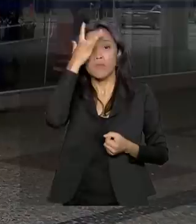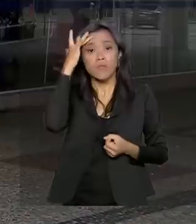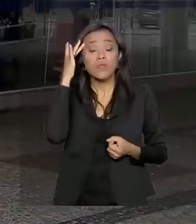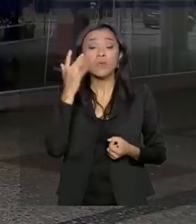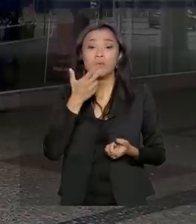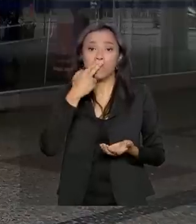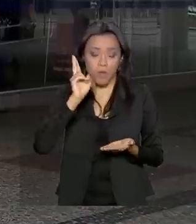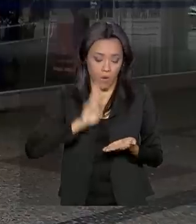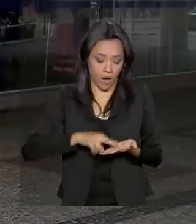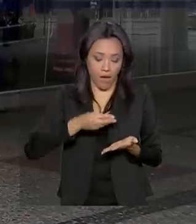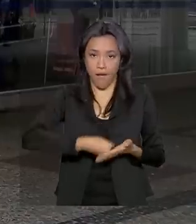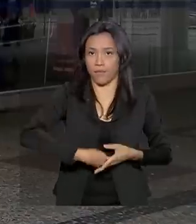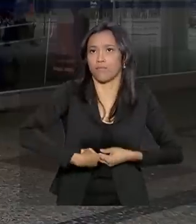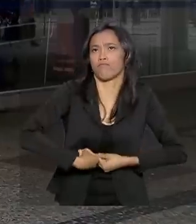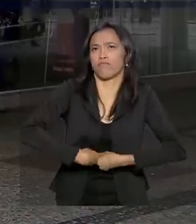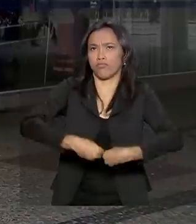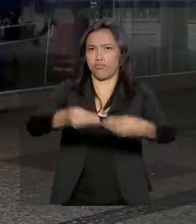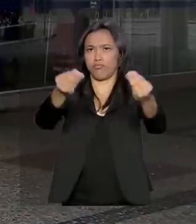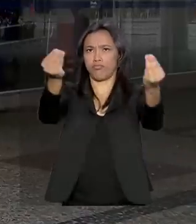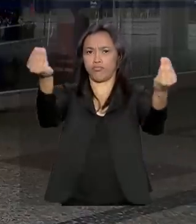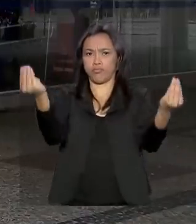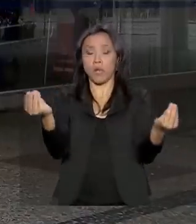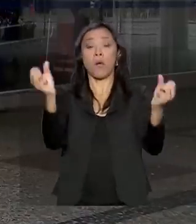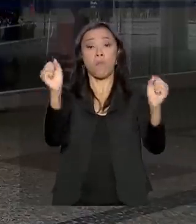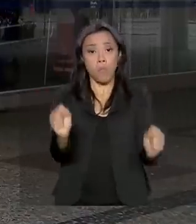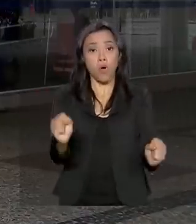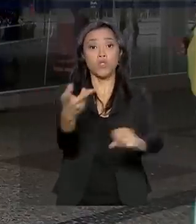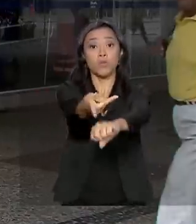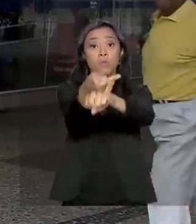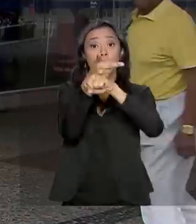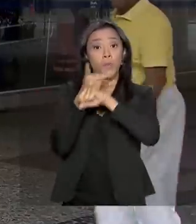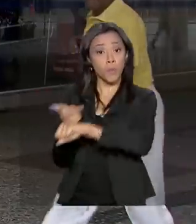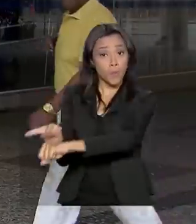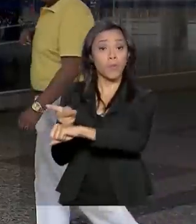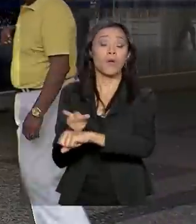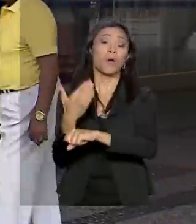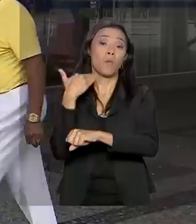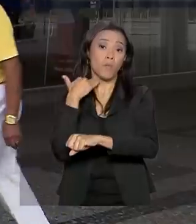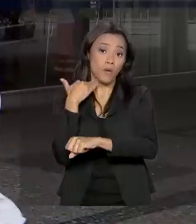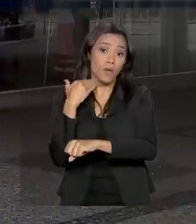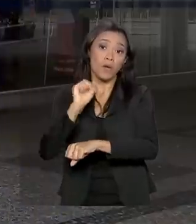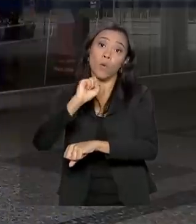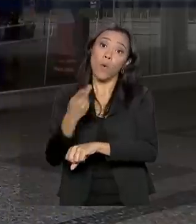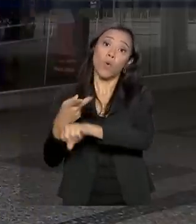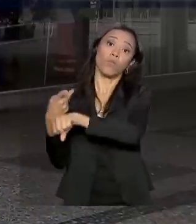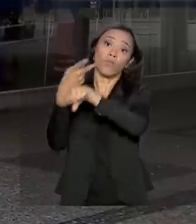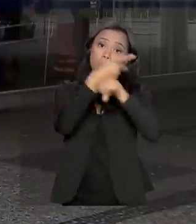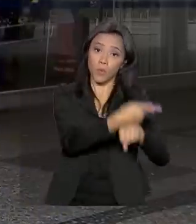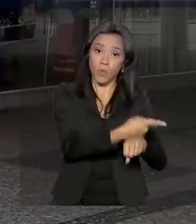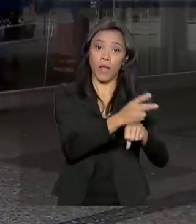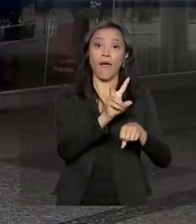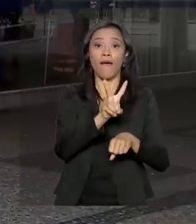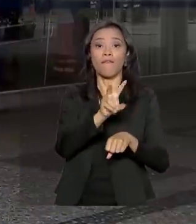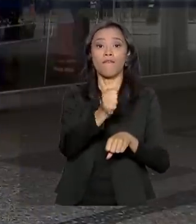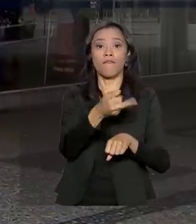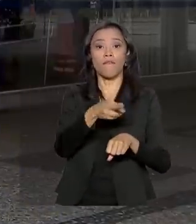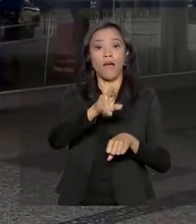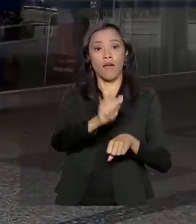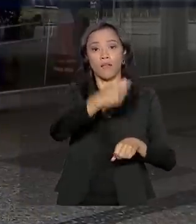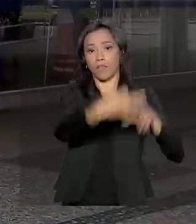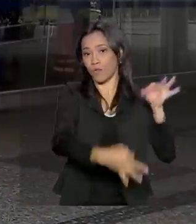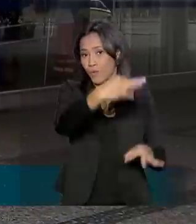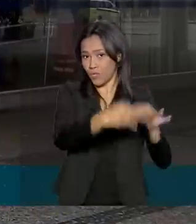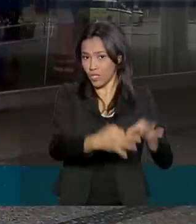carta convite da Caixa vão poder ser atendidos nas agências do banco ou então nas varas da Justiça Federal. A lista